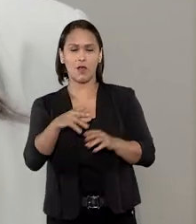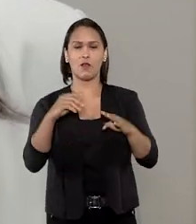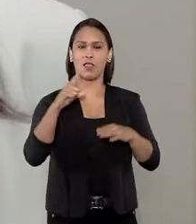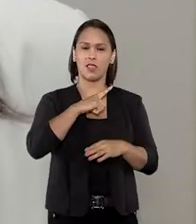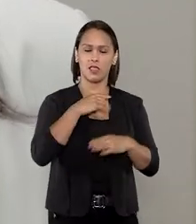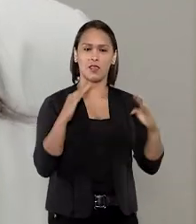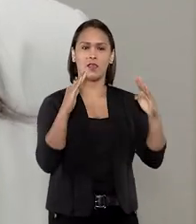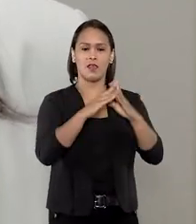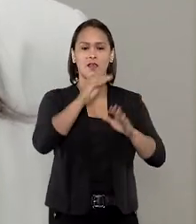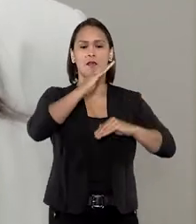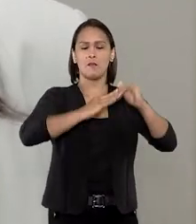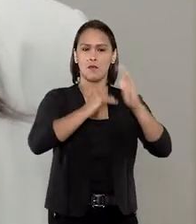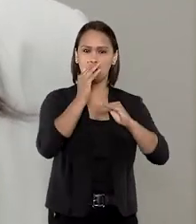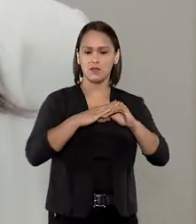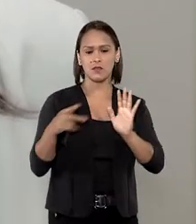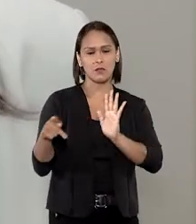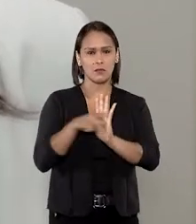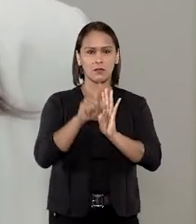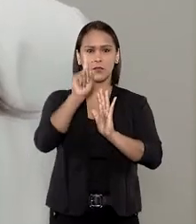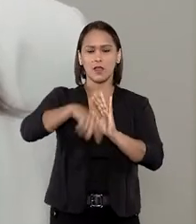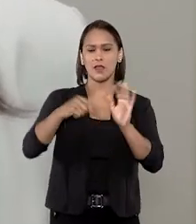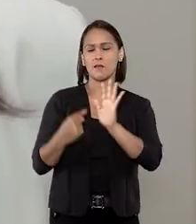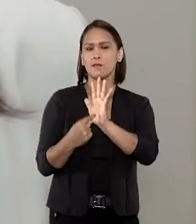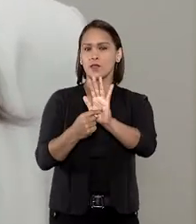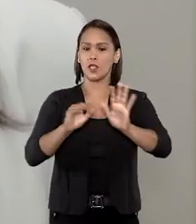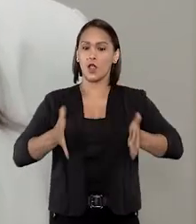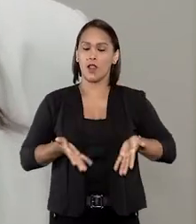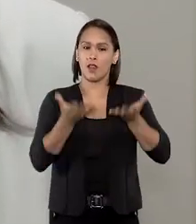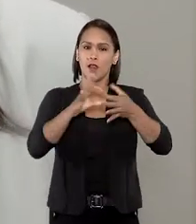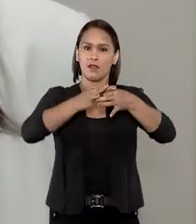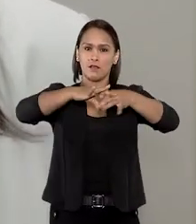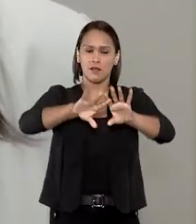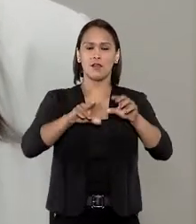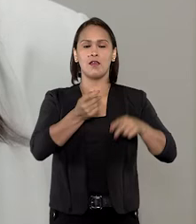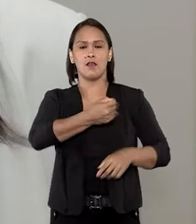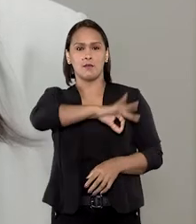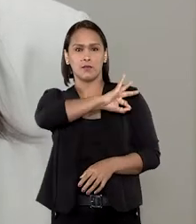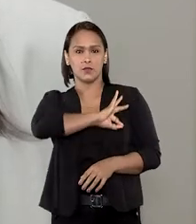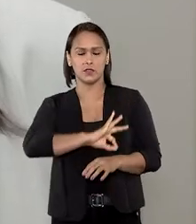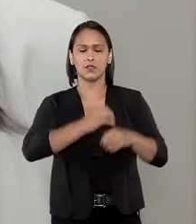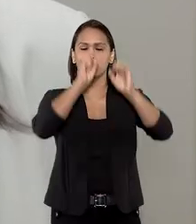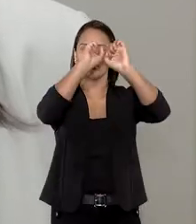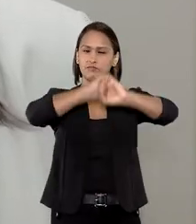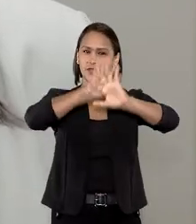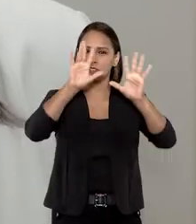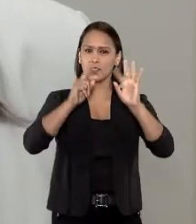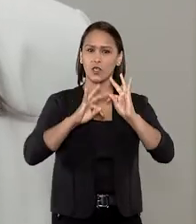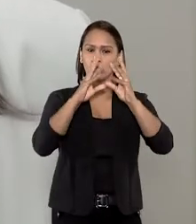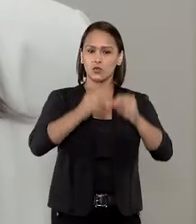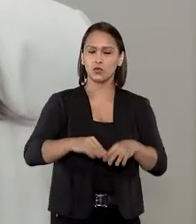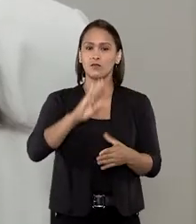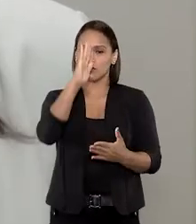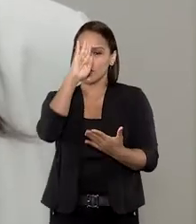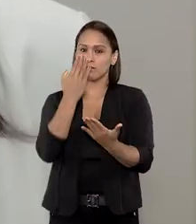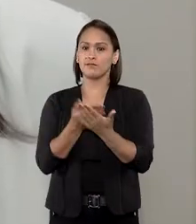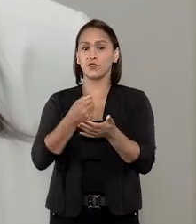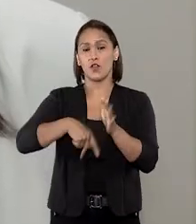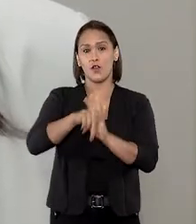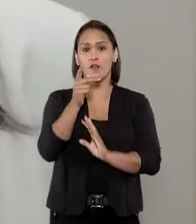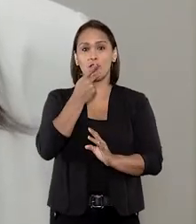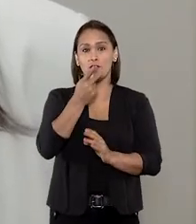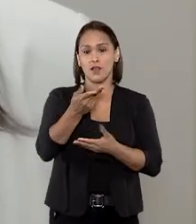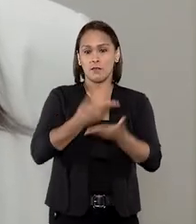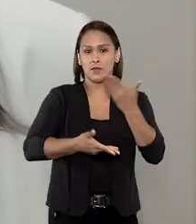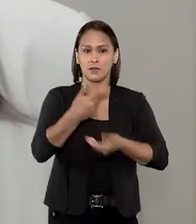possui residência física e profissão definida, apresentou-se espontaneamente à polícia, prestou esclarecimentos e confessou a